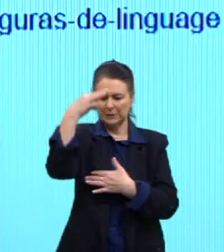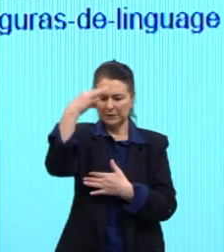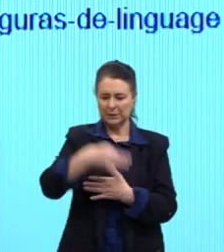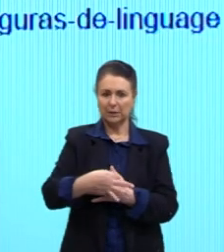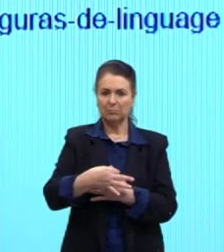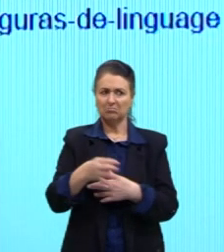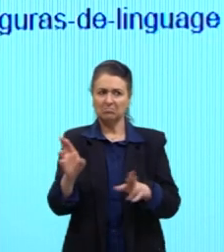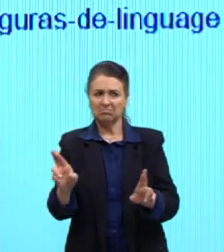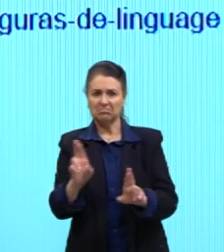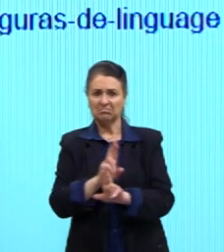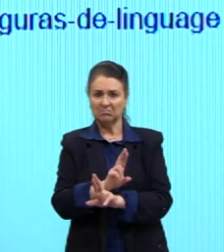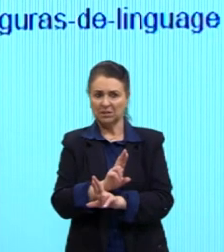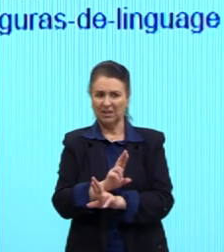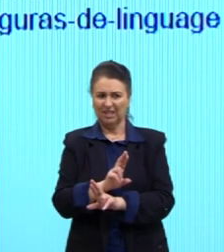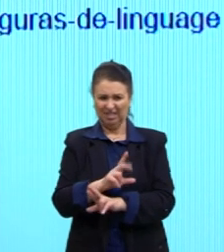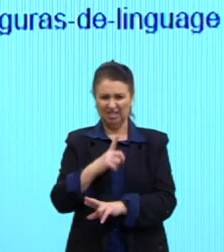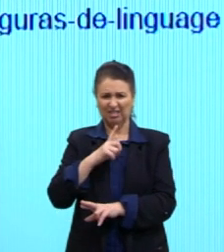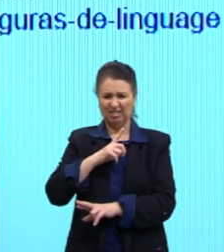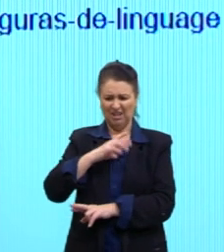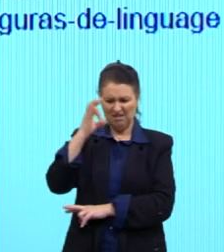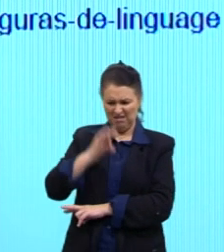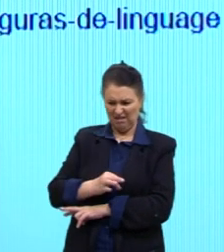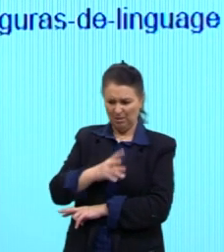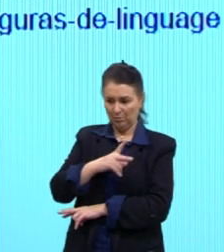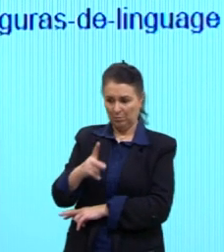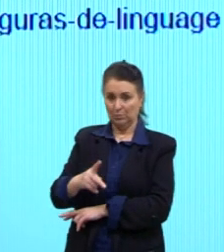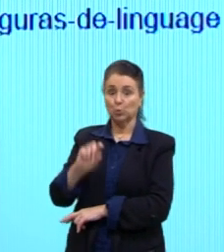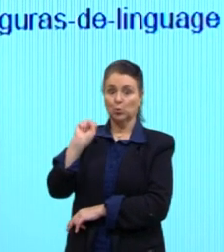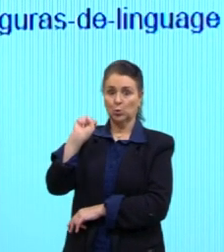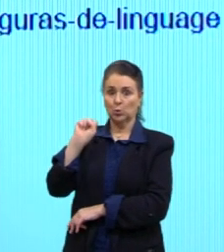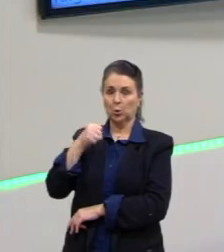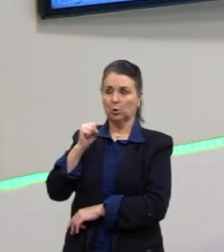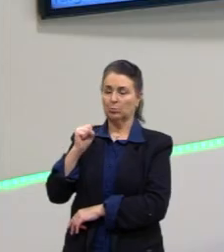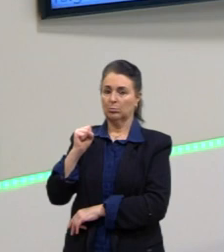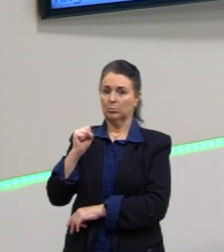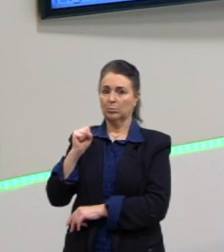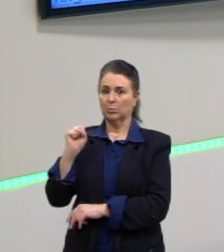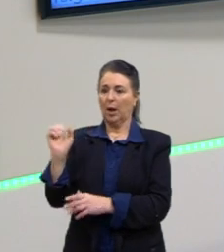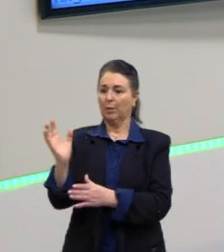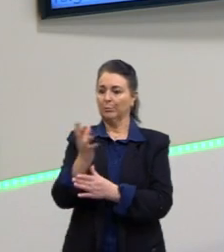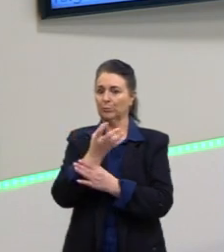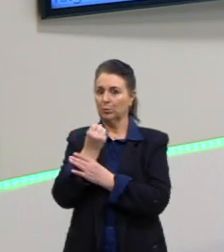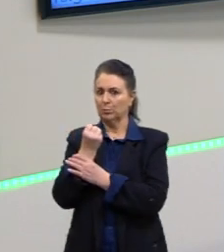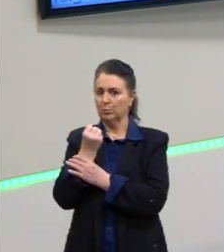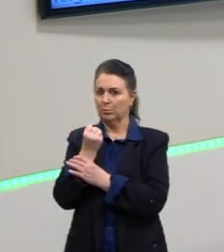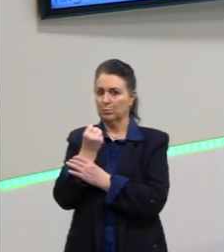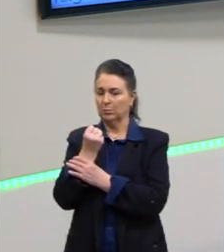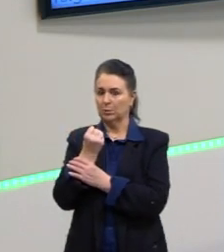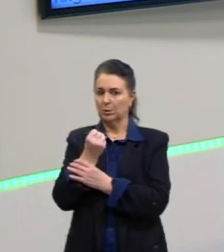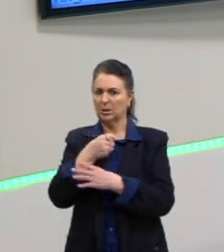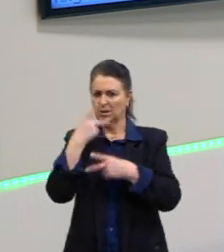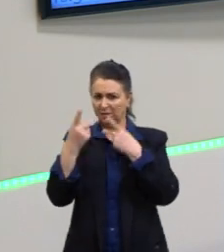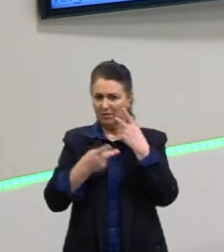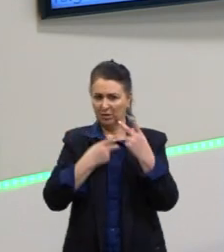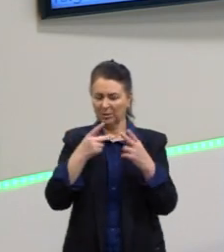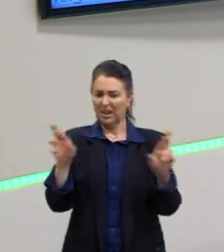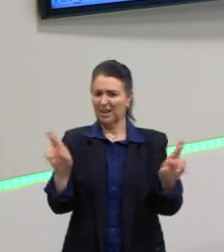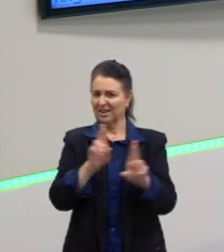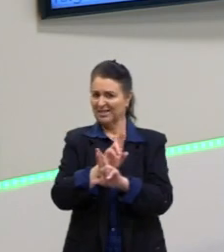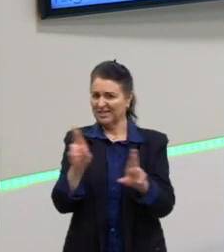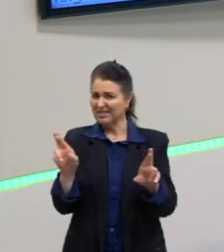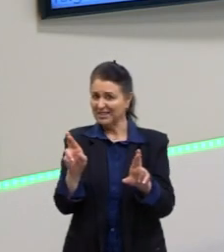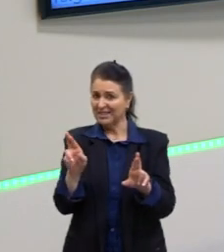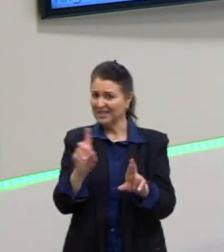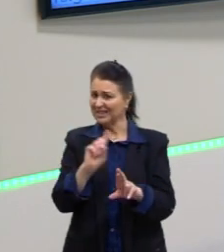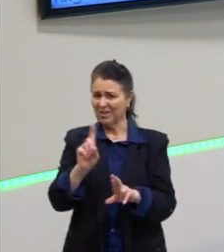é relativa tem certeza Professor absoluta se toda a certeza é relativa o que ele tá falando também não é